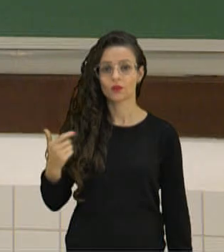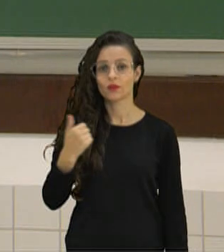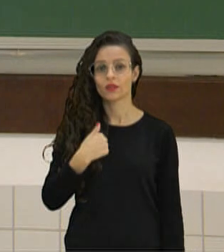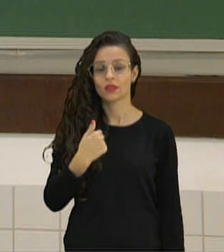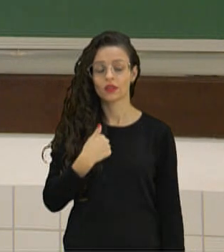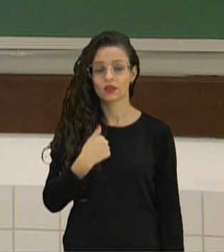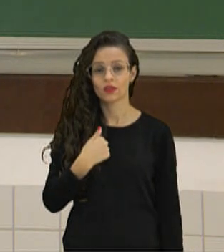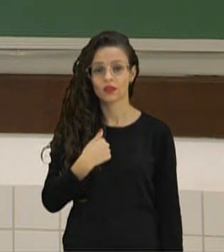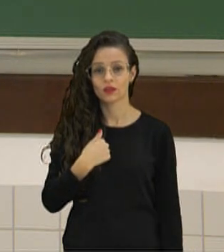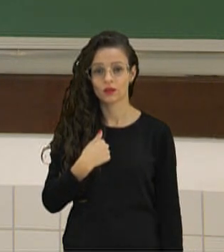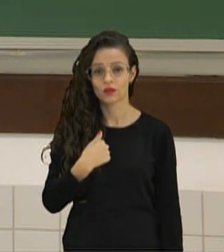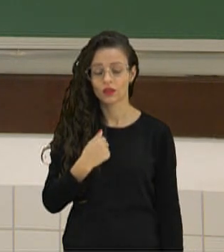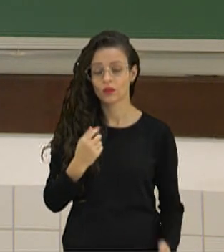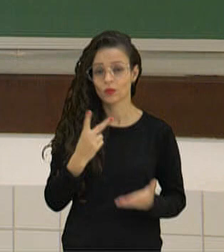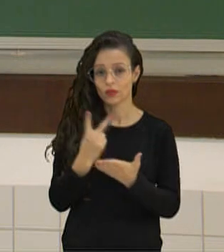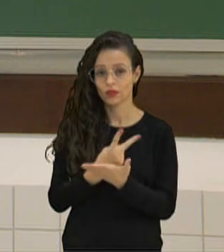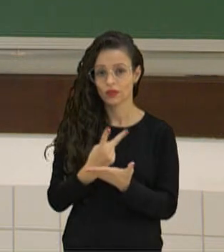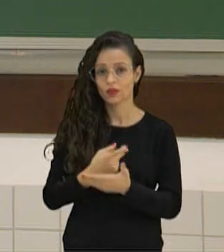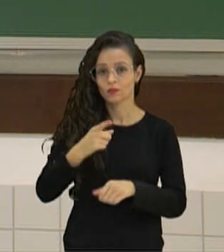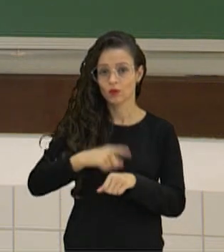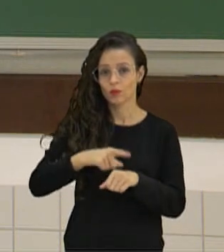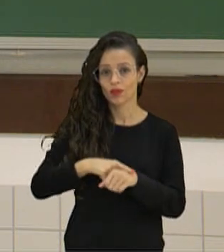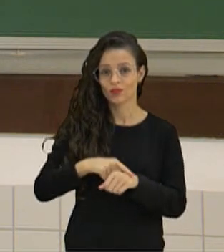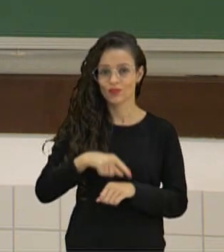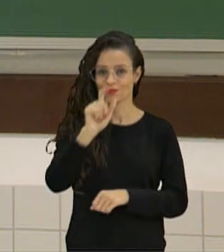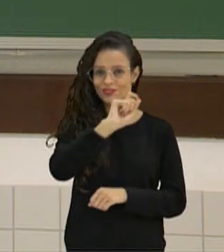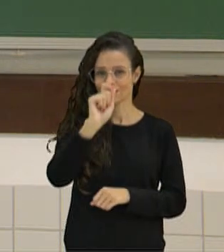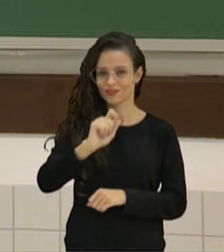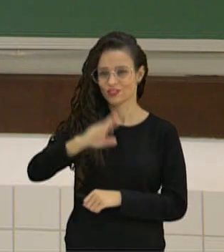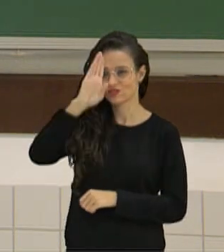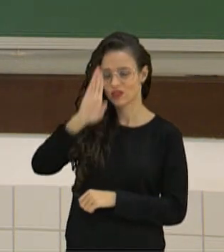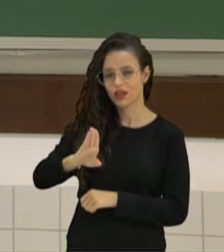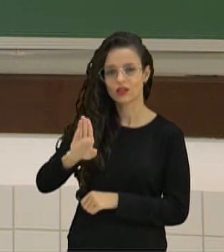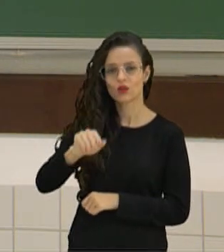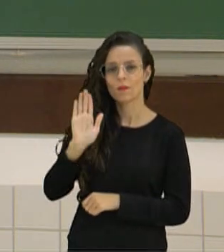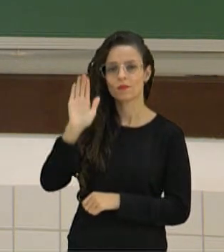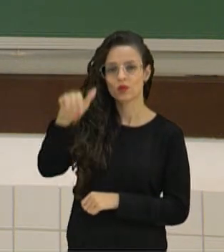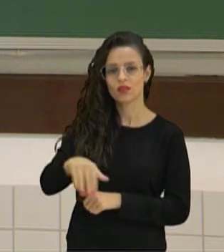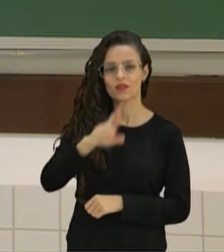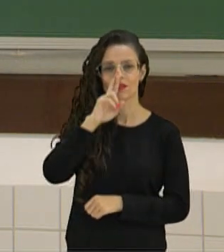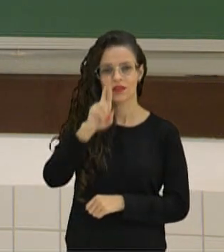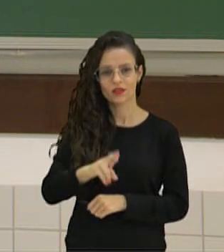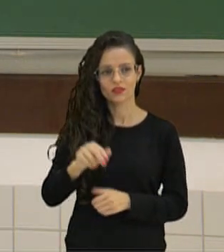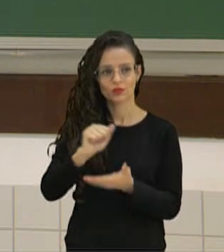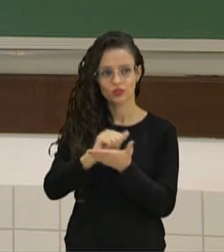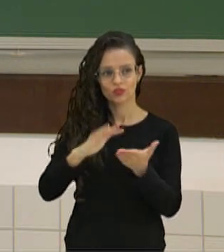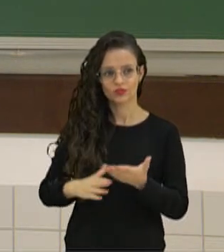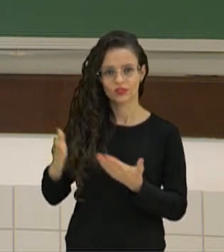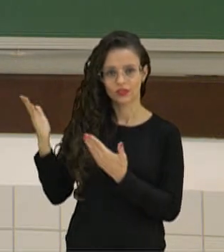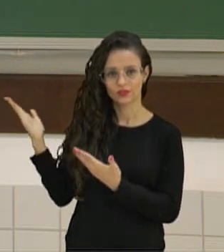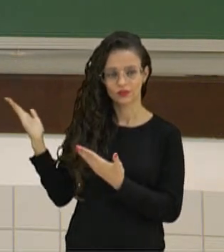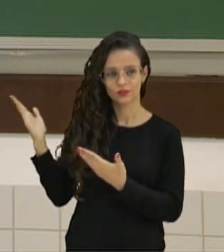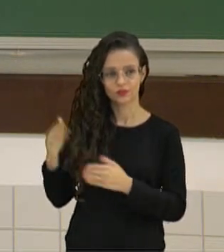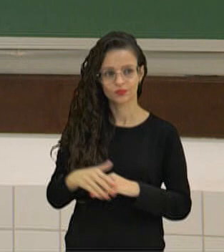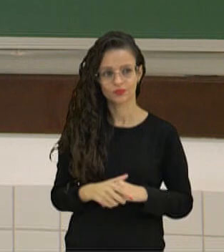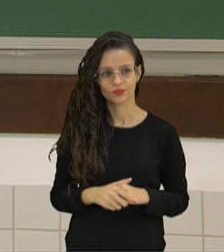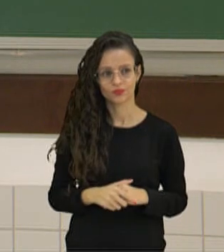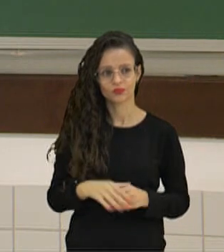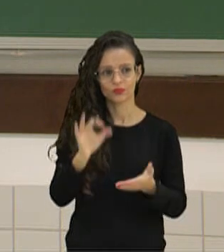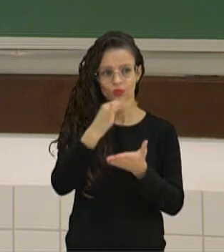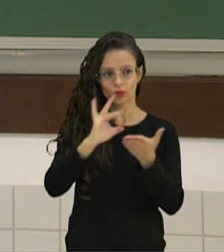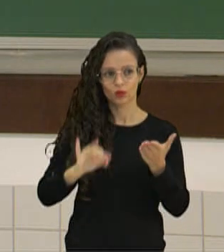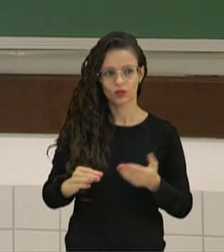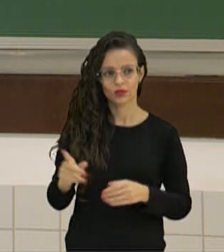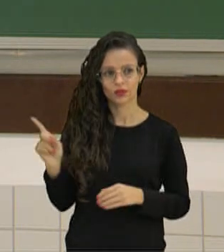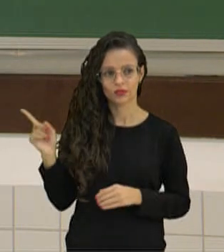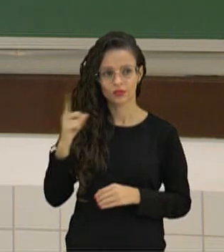um equívoco aqui no momento que eu fui para o quadro, eu deveria ter voltado aqui para os slides, feito a correção